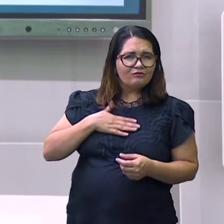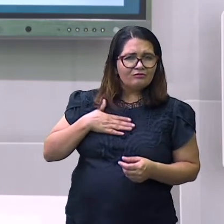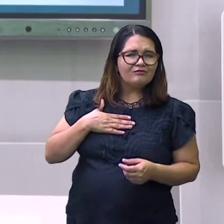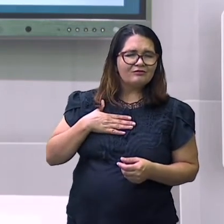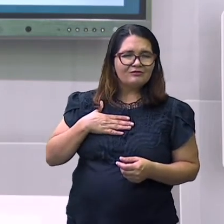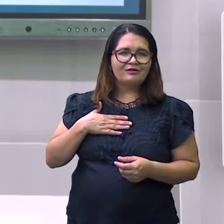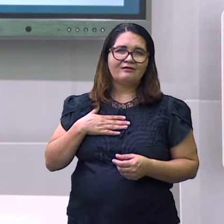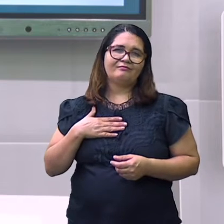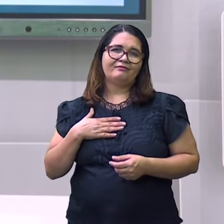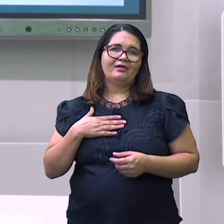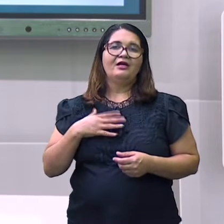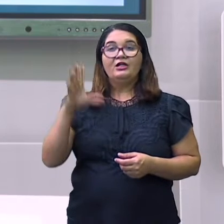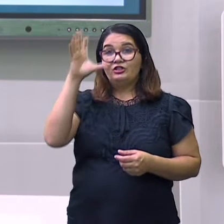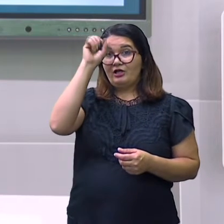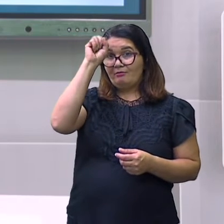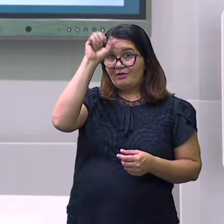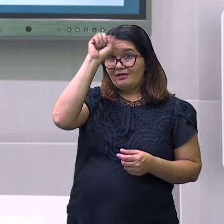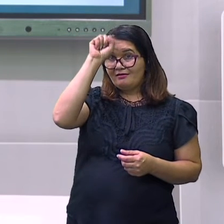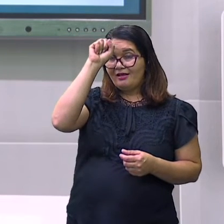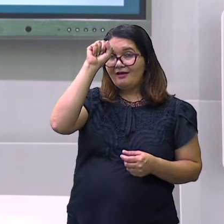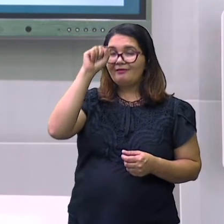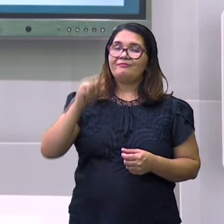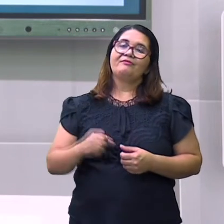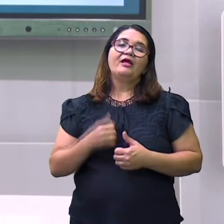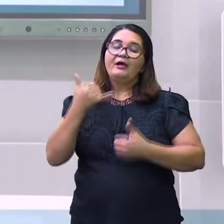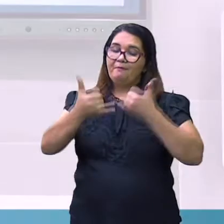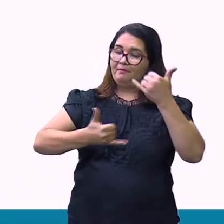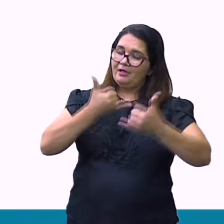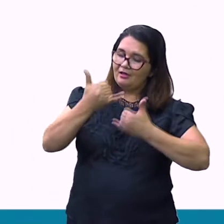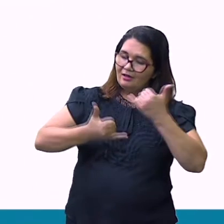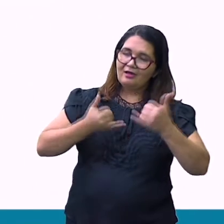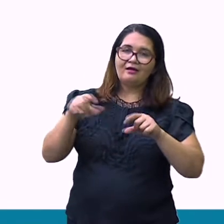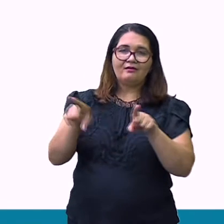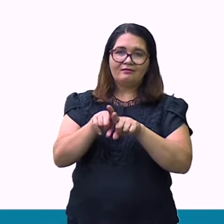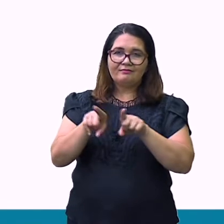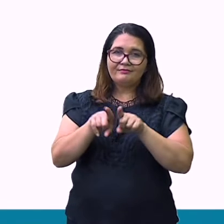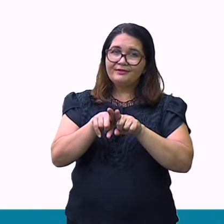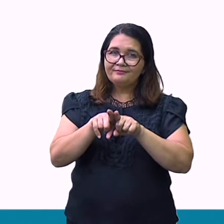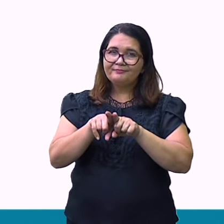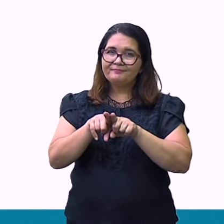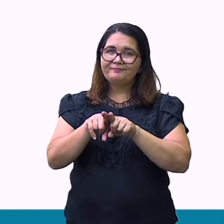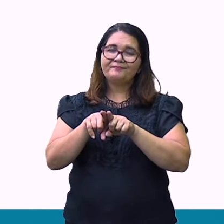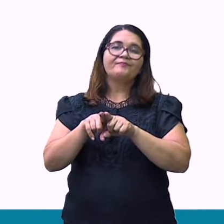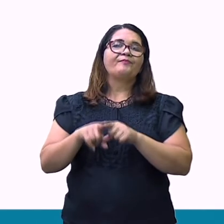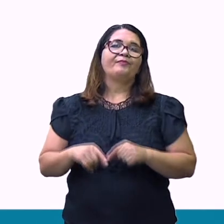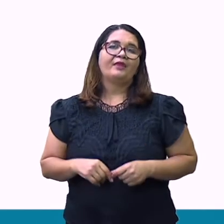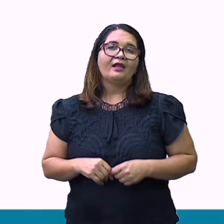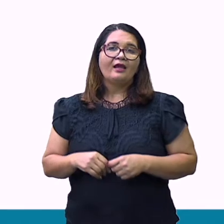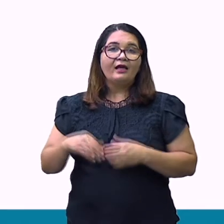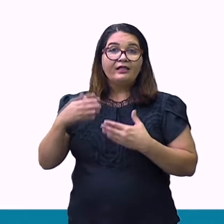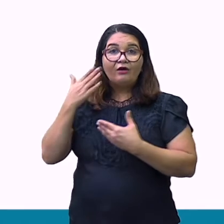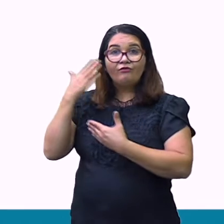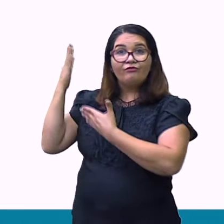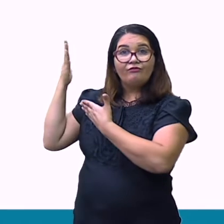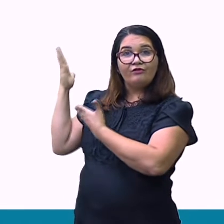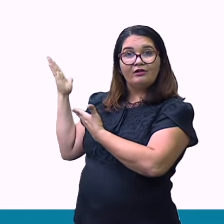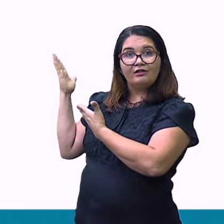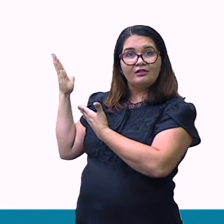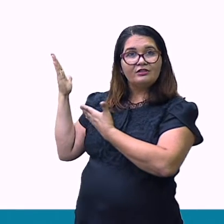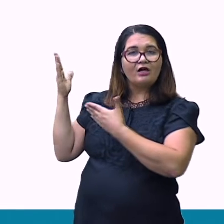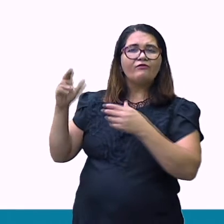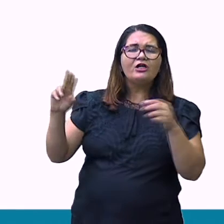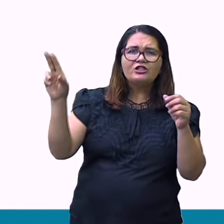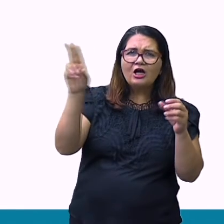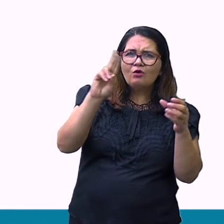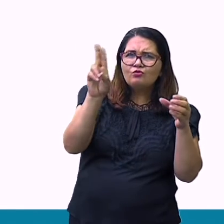está aprendendo, não é mesmo? Olha bem, a gente vai ter ainda cloroplastos, a gente vai ter também, o que mais a